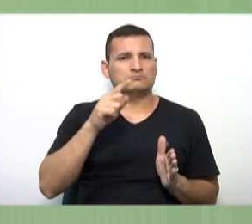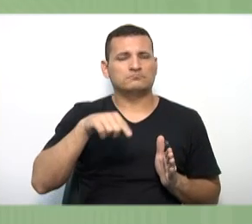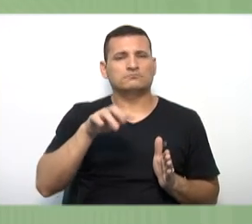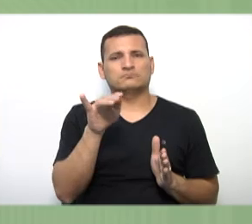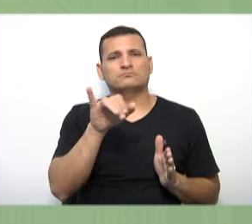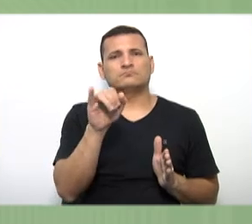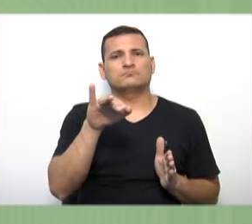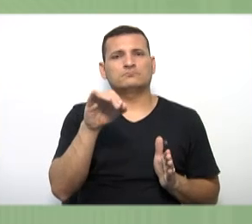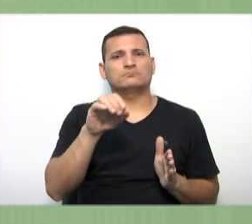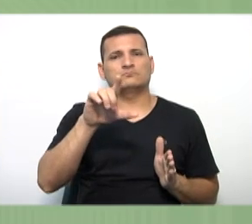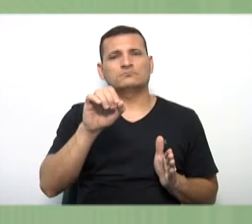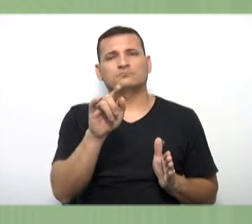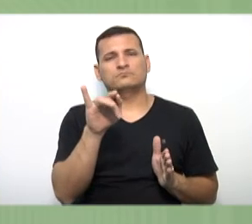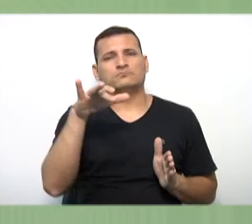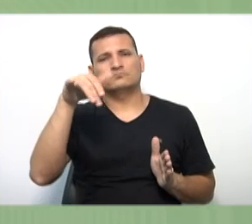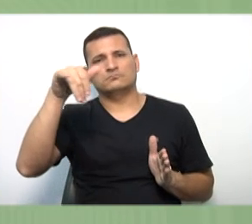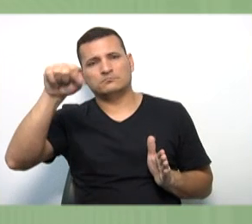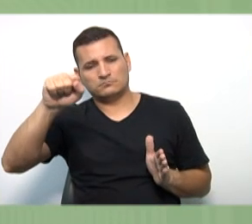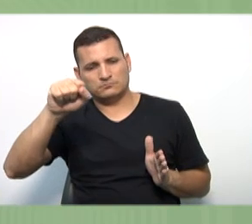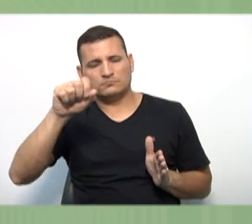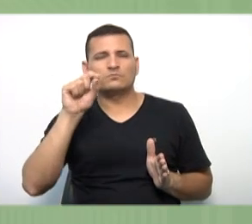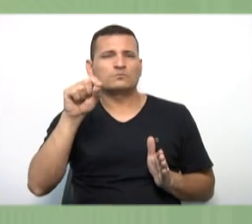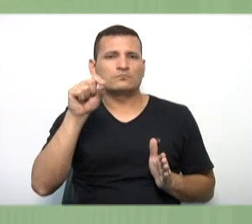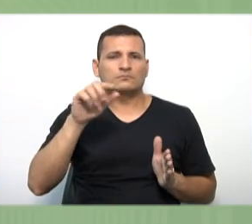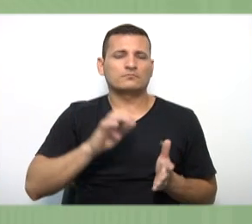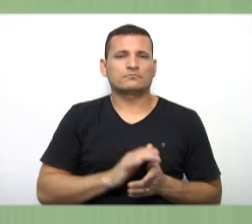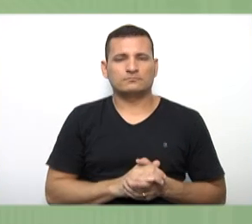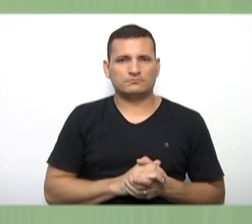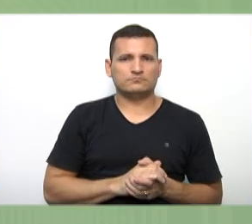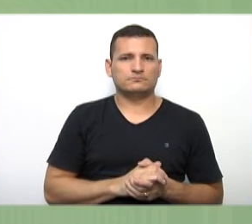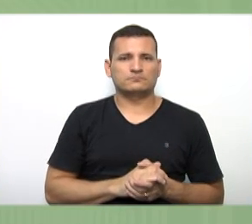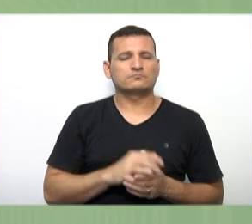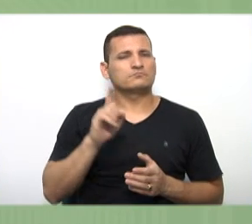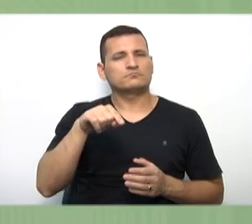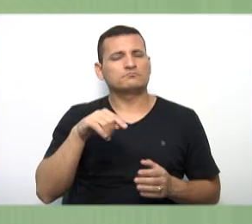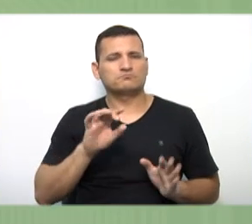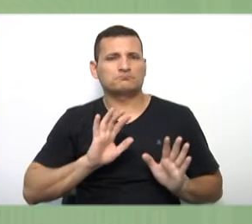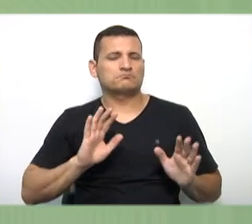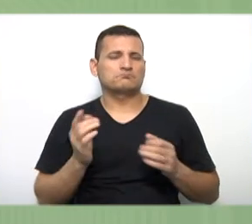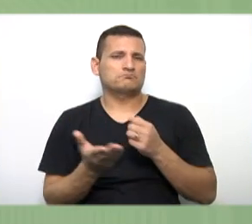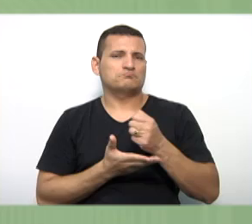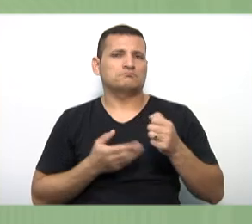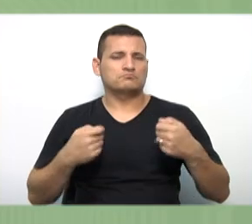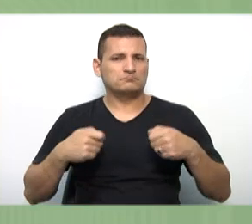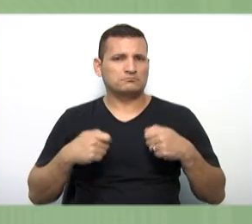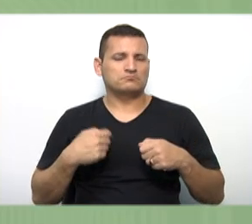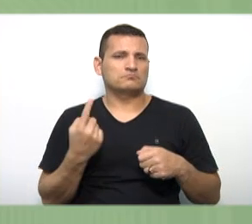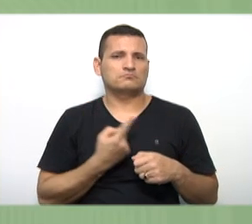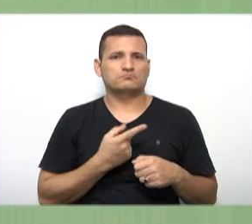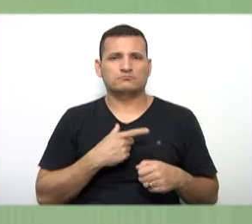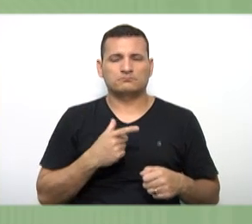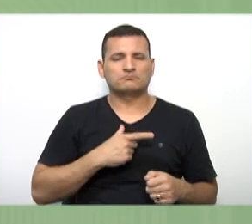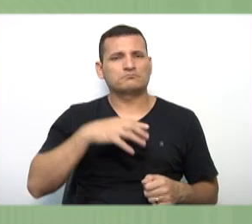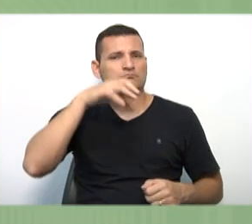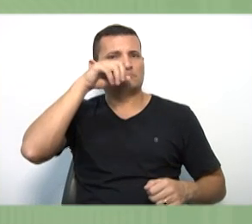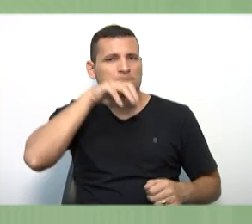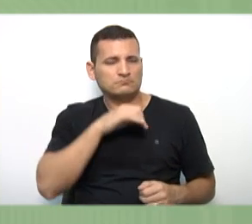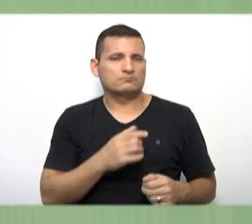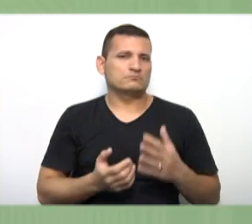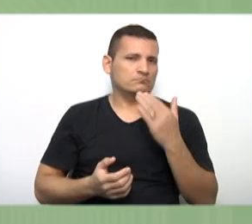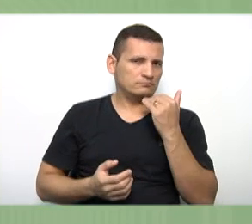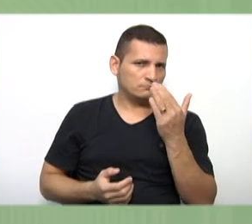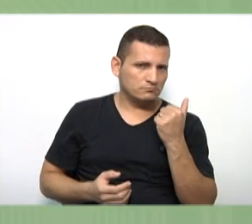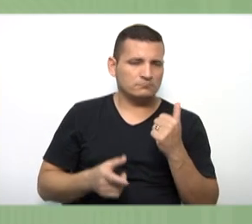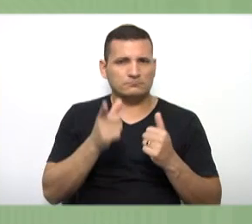fisiológicas. O que são essas necessidades fisiológicas? As necessidades básicas que nós temos de respiração,